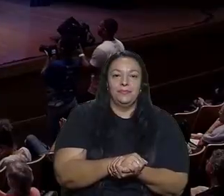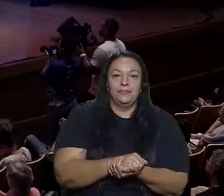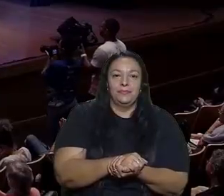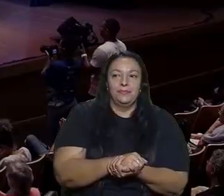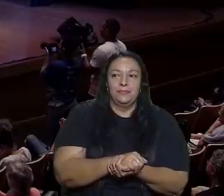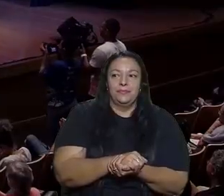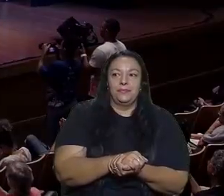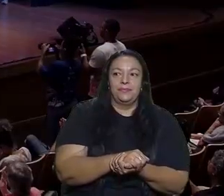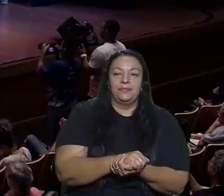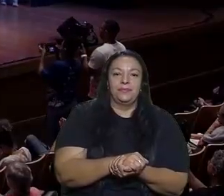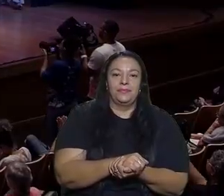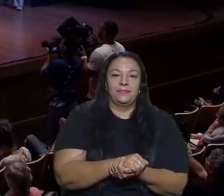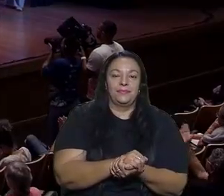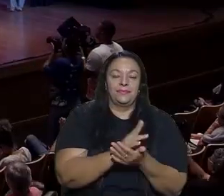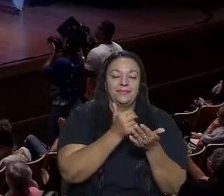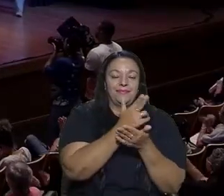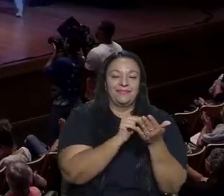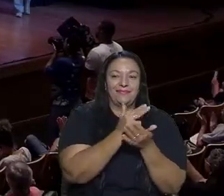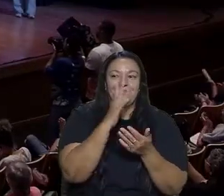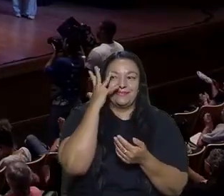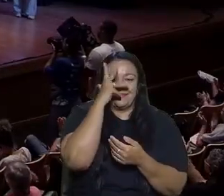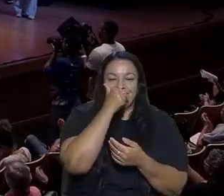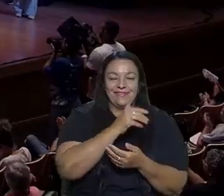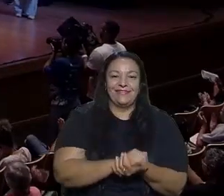Ah, o desenho está ali, que lindo.